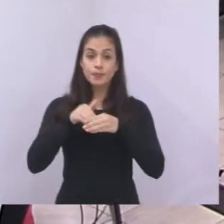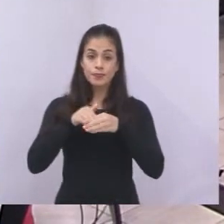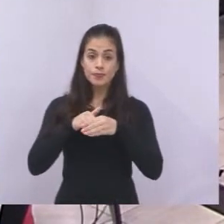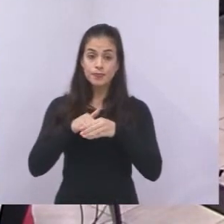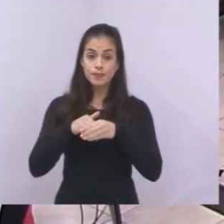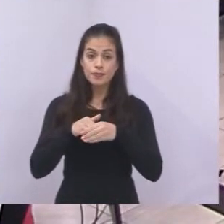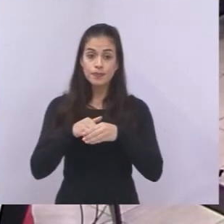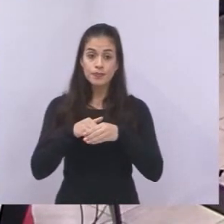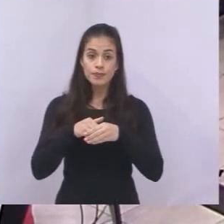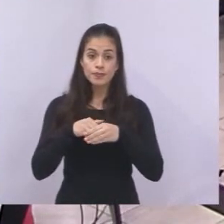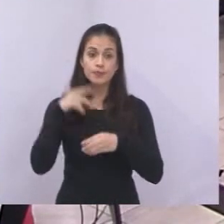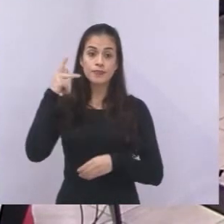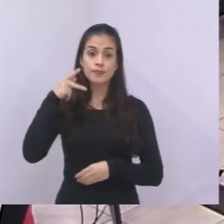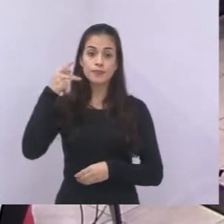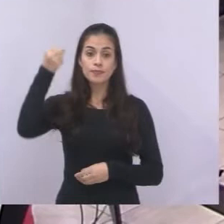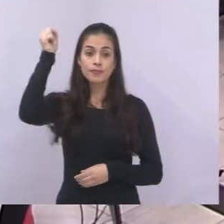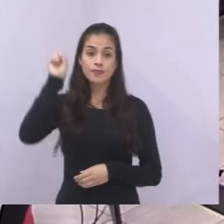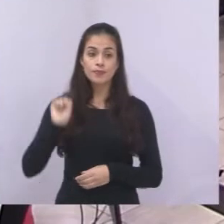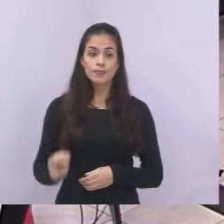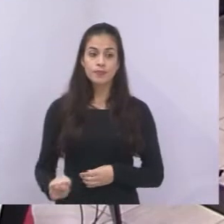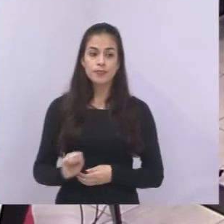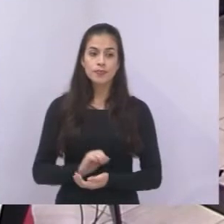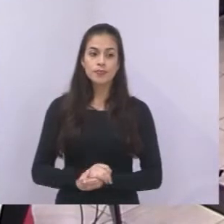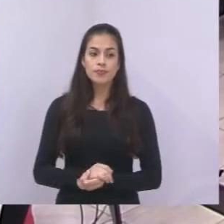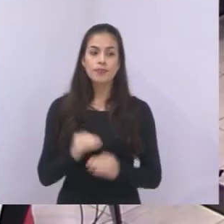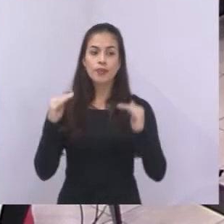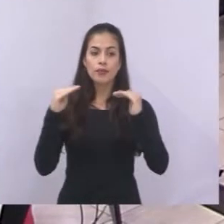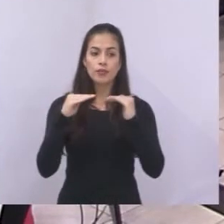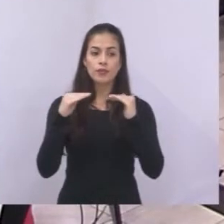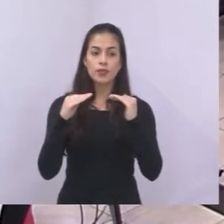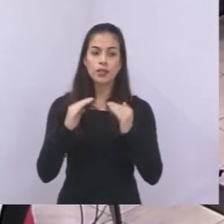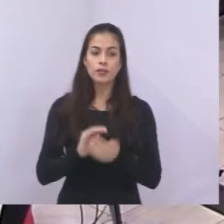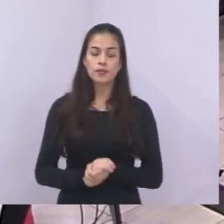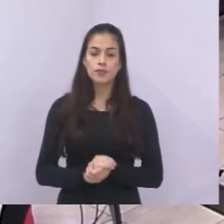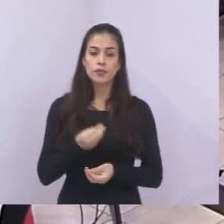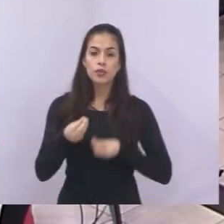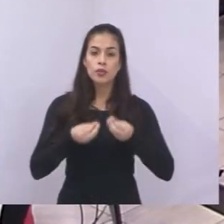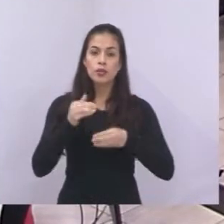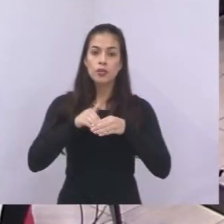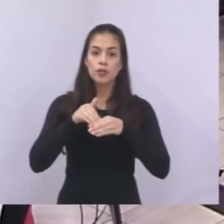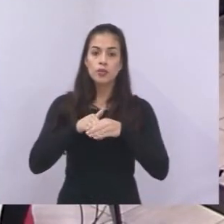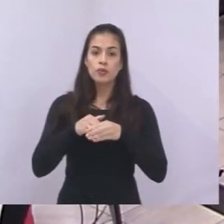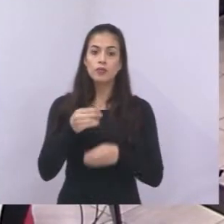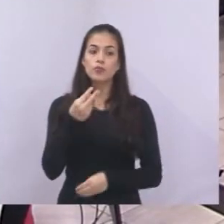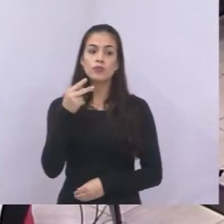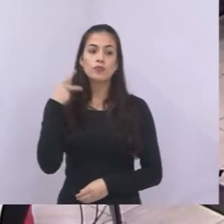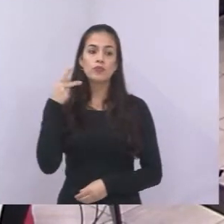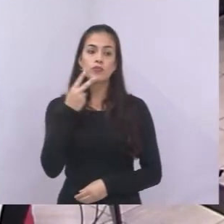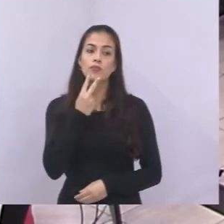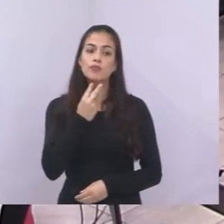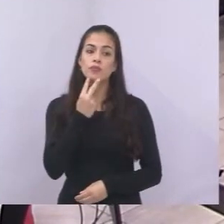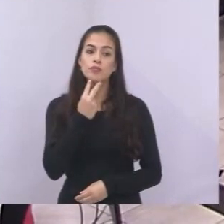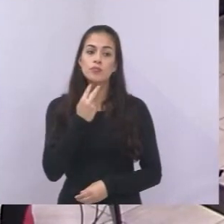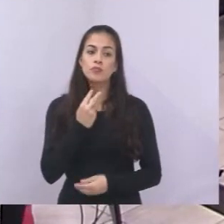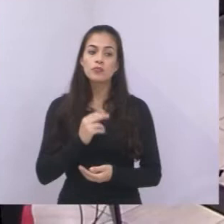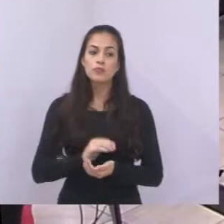vereadoras, como vota a vereadora Sônia Pantas Amizade? Favorável. Como vota o vereador Valmir do Parque Meia Lua?